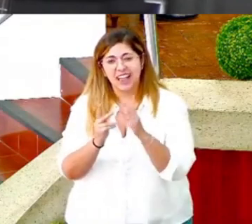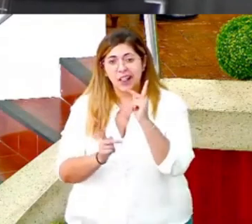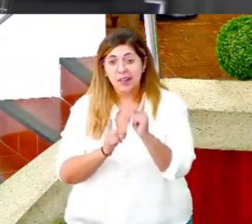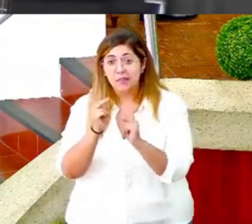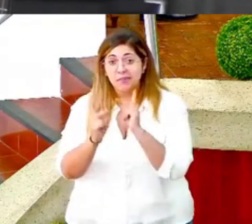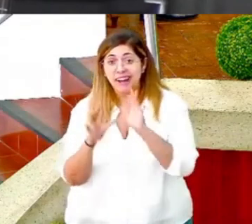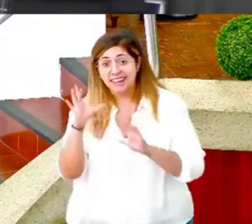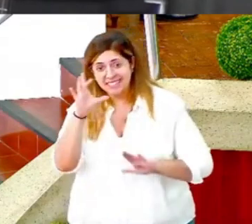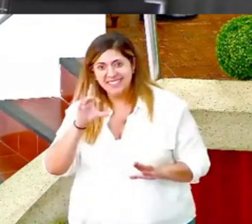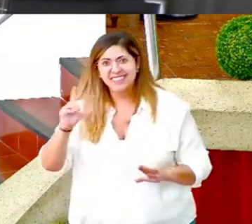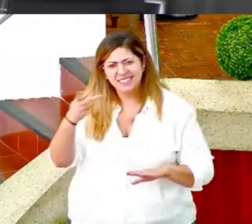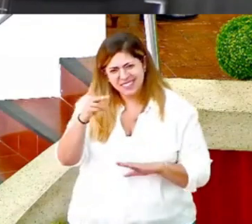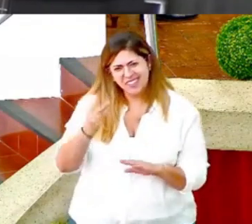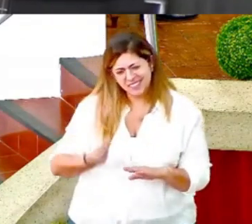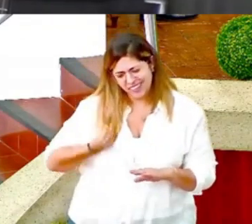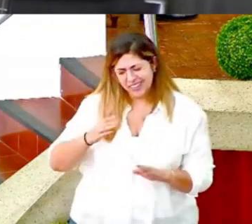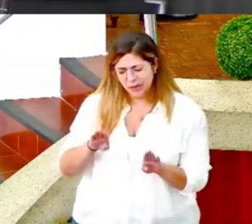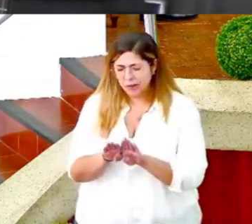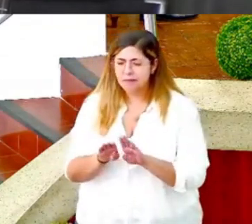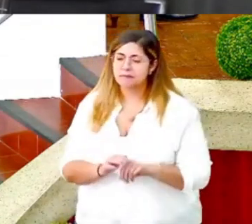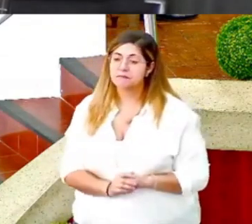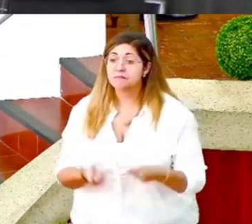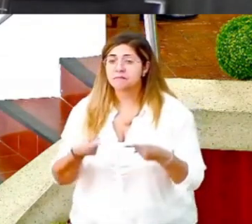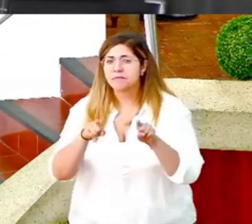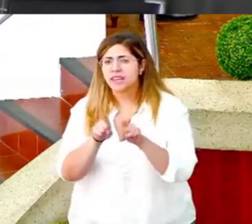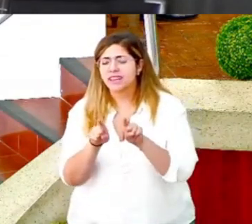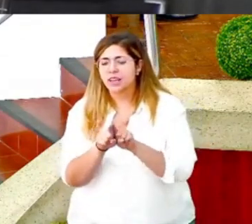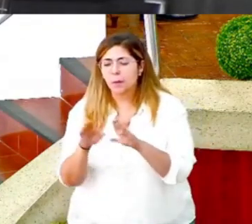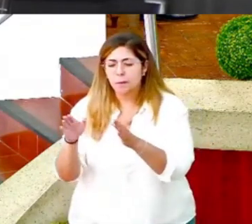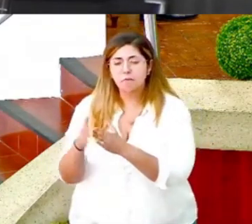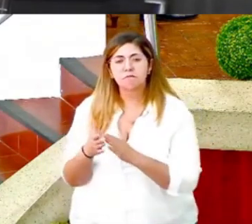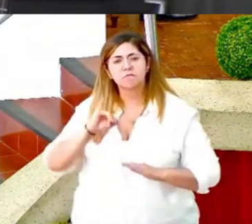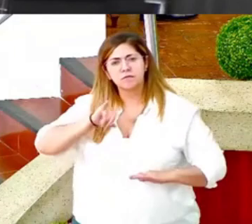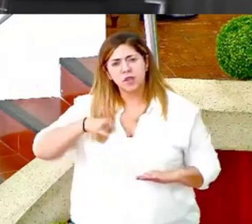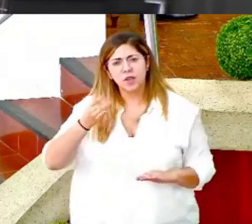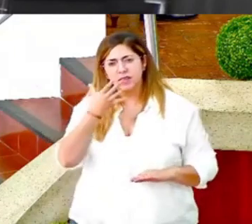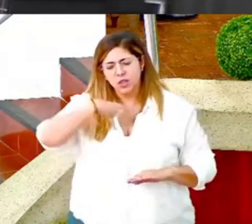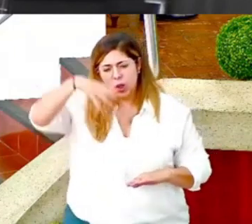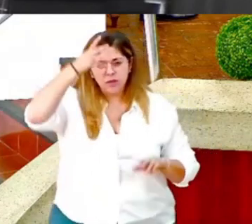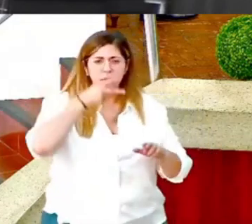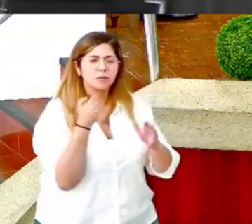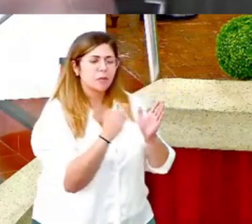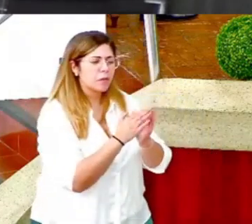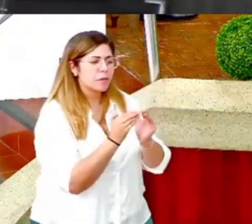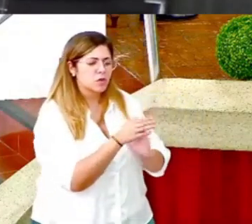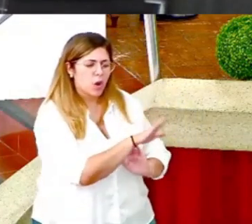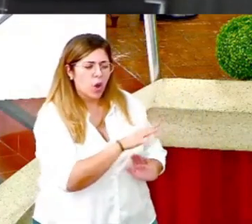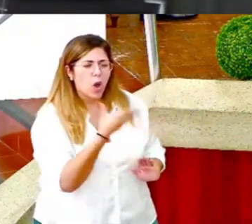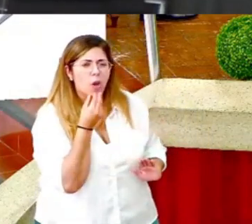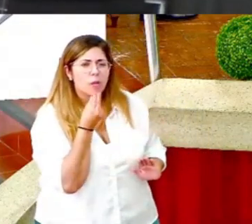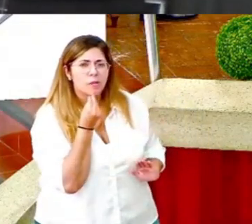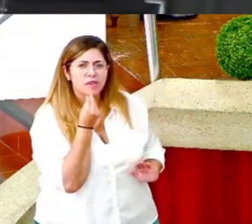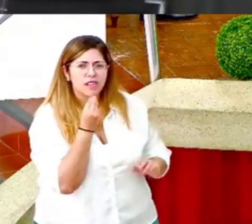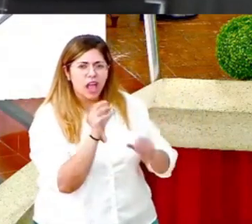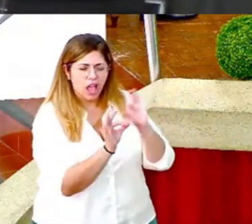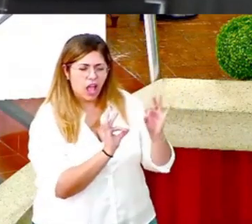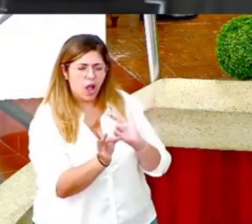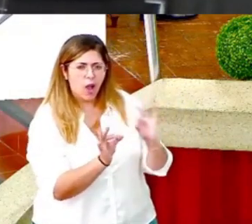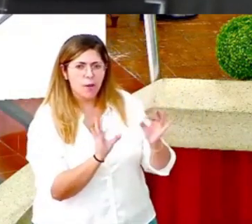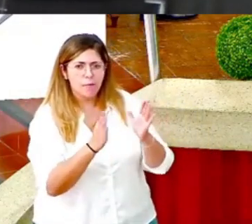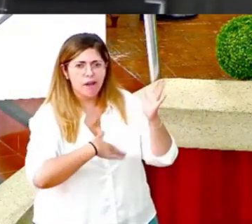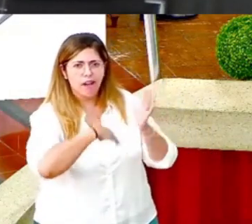de Deus. Josias pede a uma turma lá, vão e cuidem e arrumem aquela casa. A casa do Senhor está